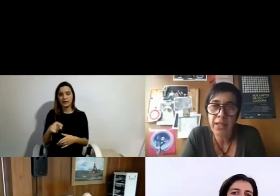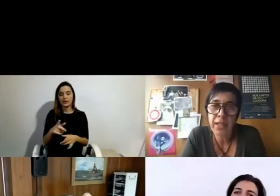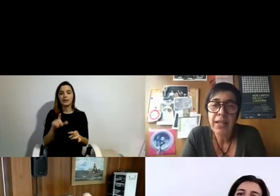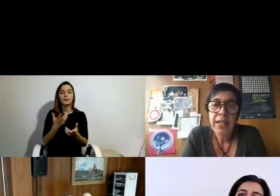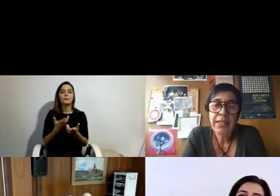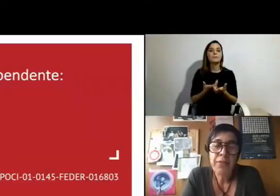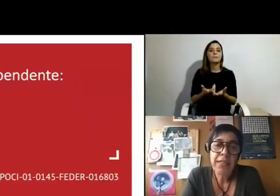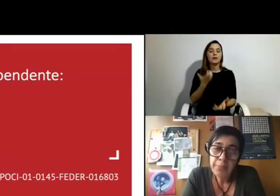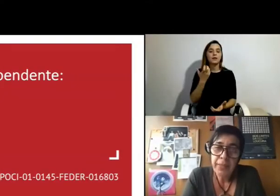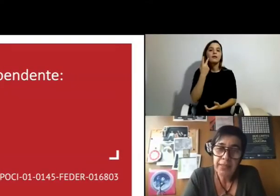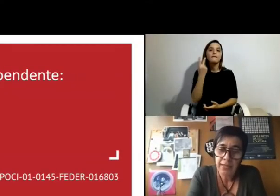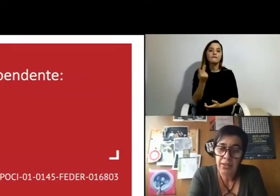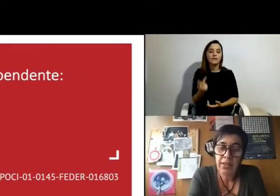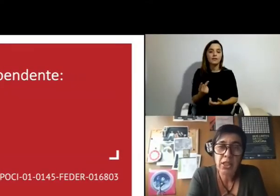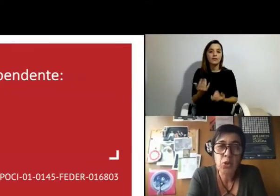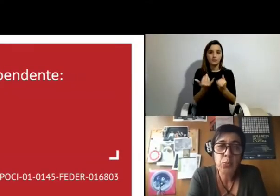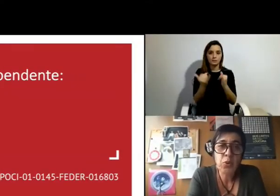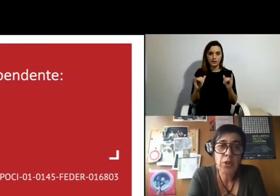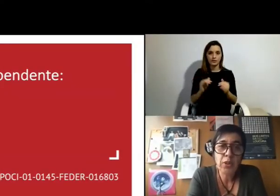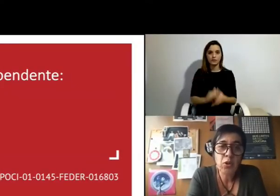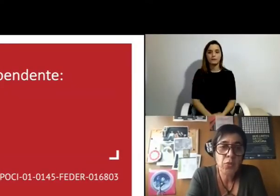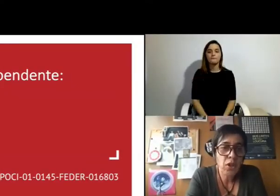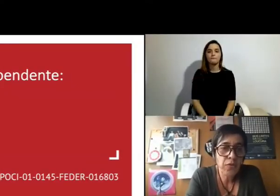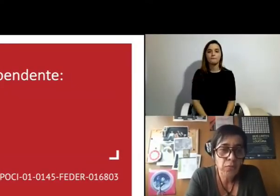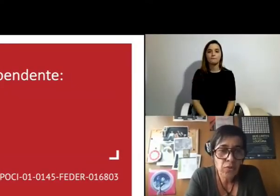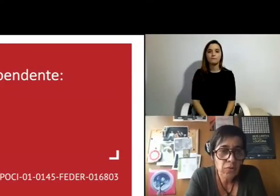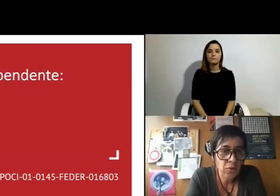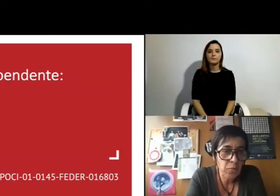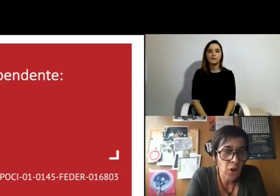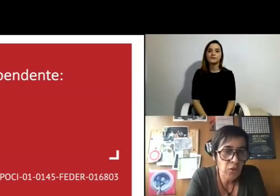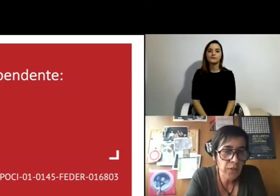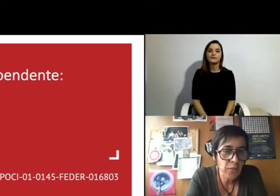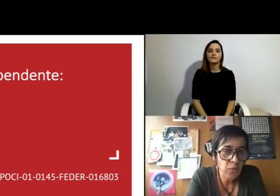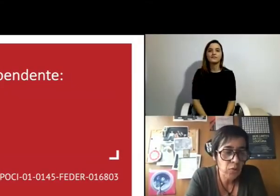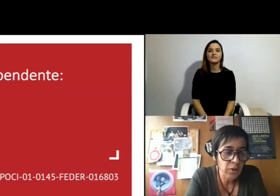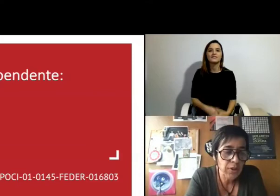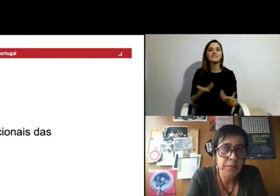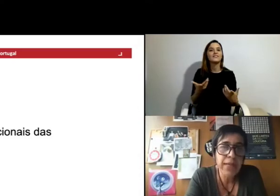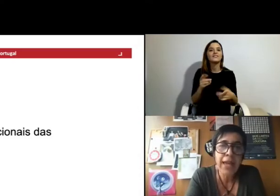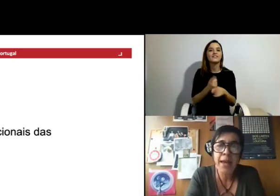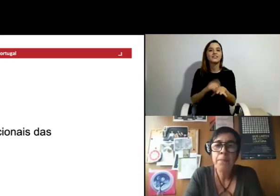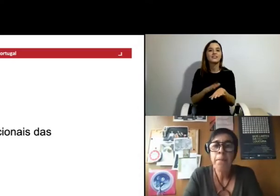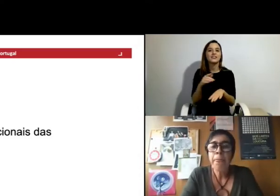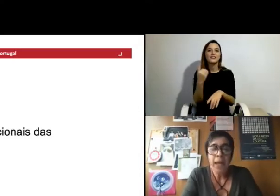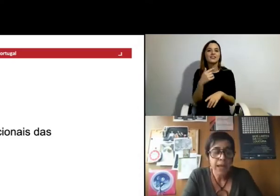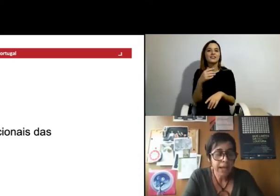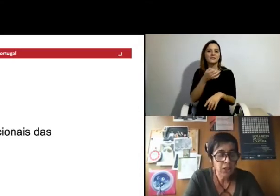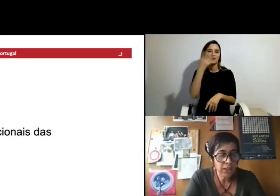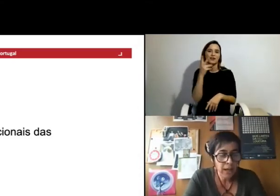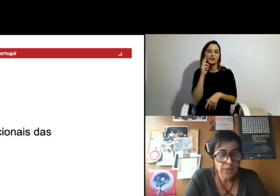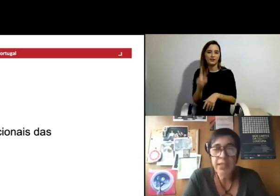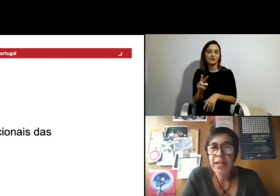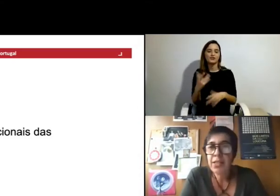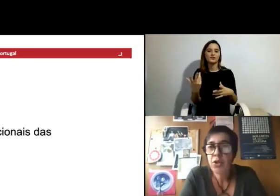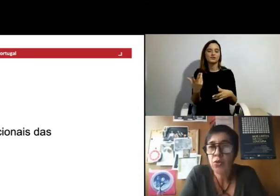da vida independente. Isto porque, como nós vimos de manhã, a